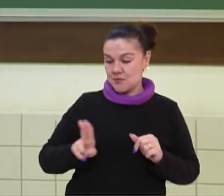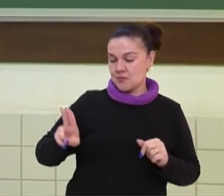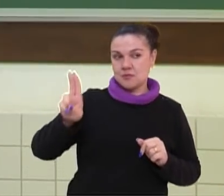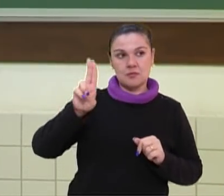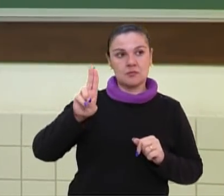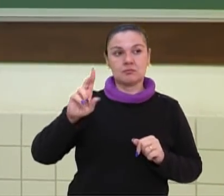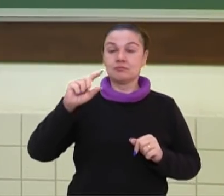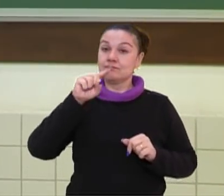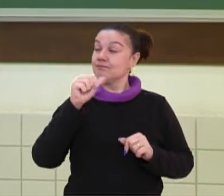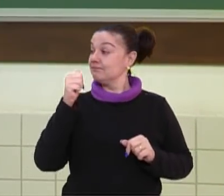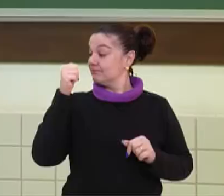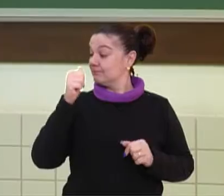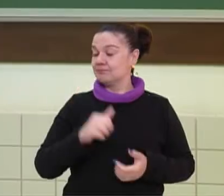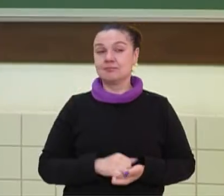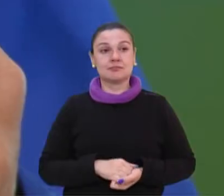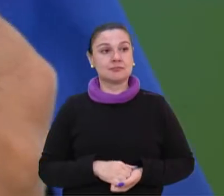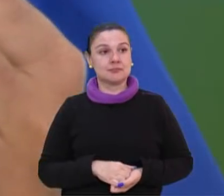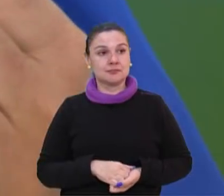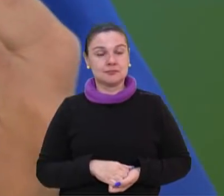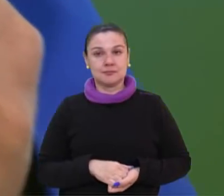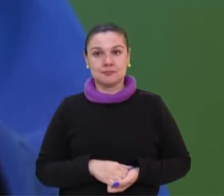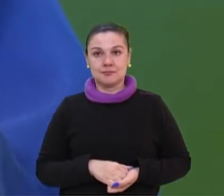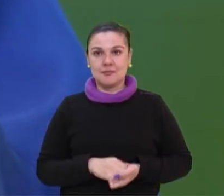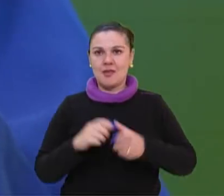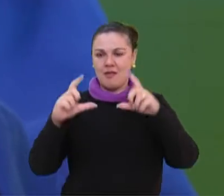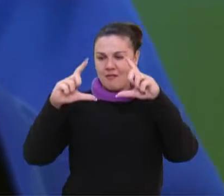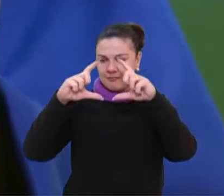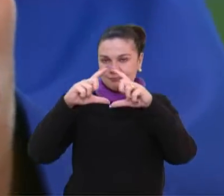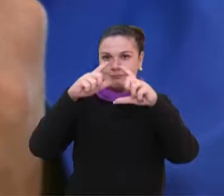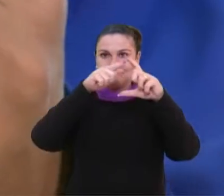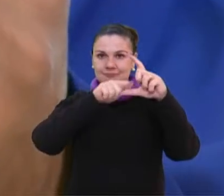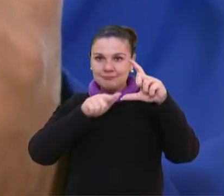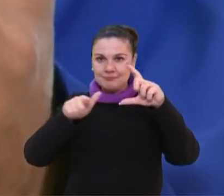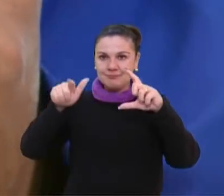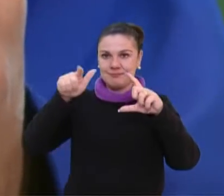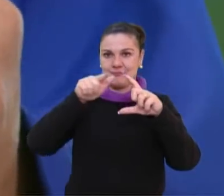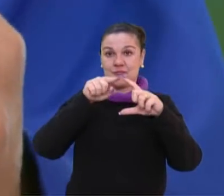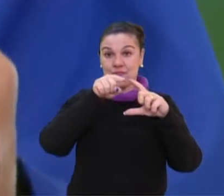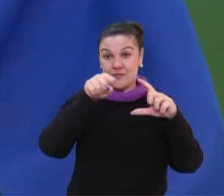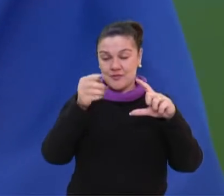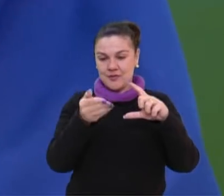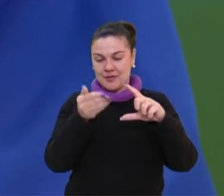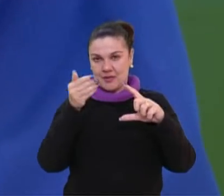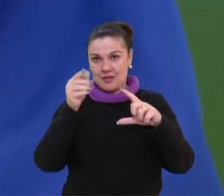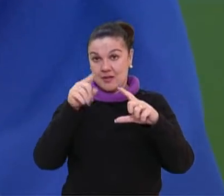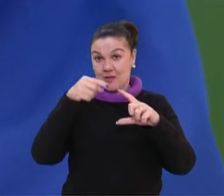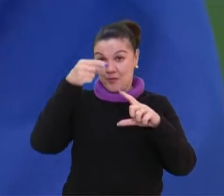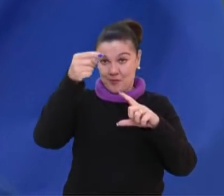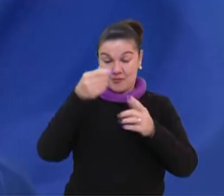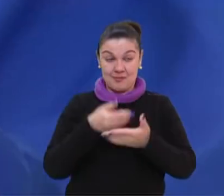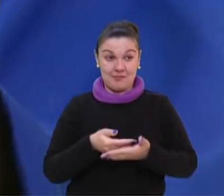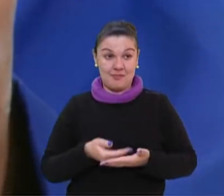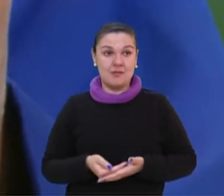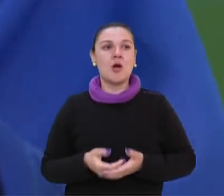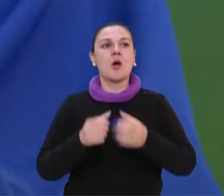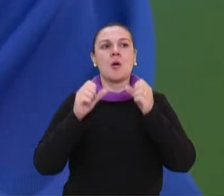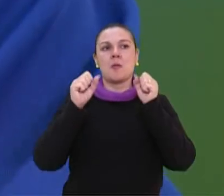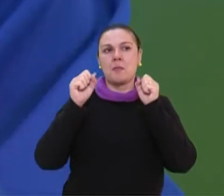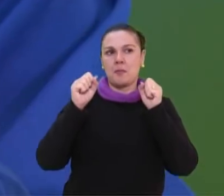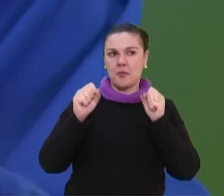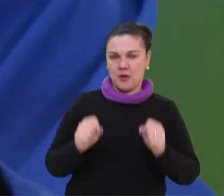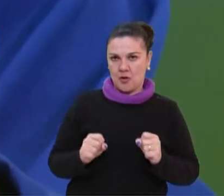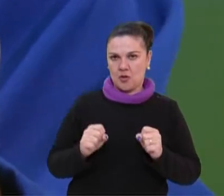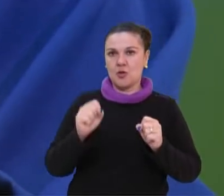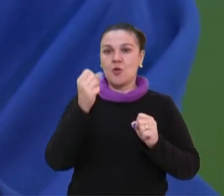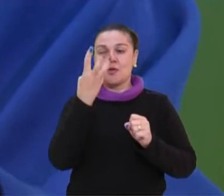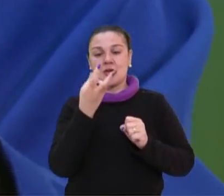um transferidor. Esse transferidor que vocês vão trazer na próxima aula, né, que vão ficar com vocês aí, na verdade, pode ser tanto